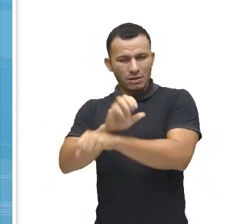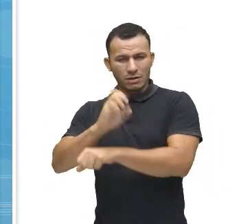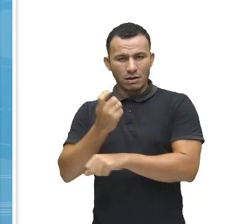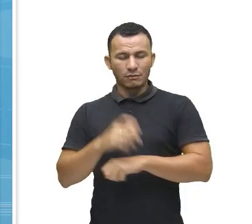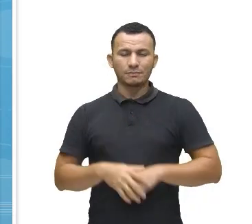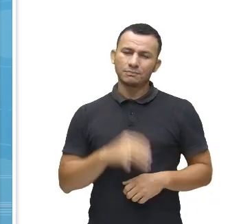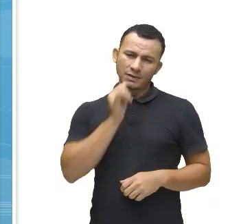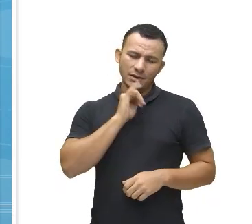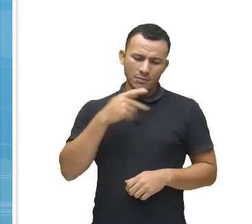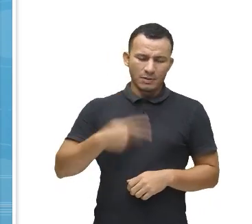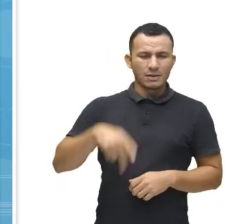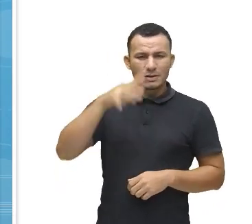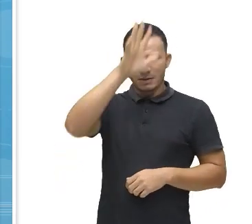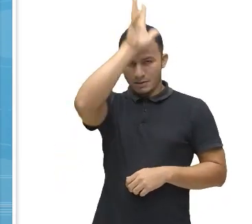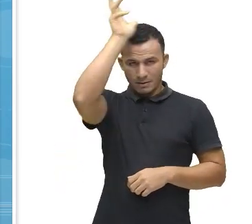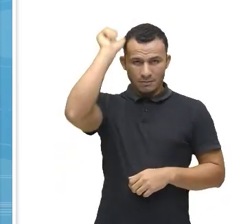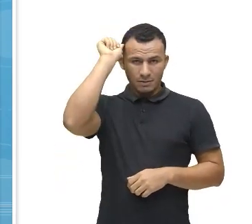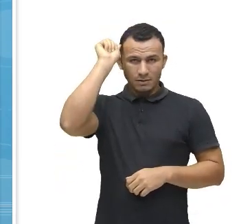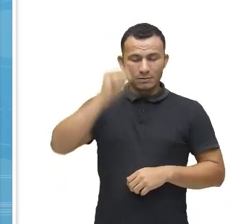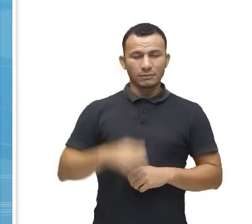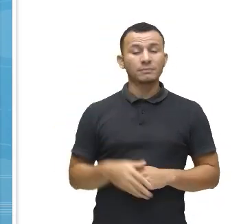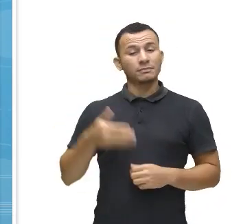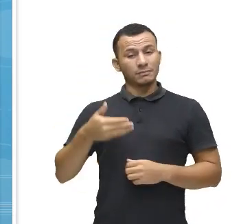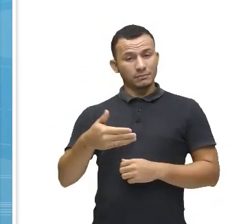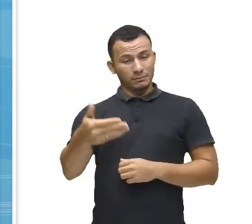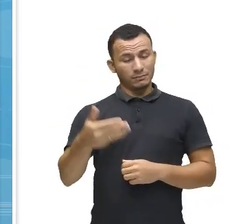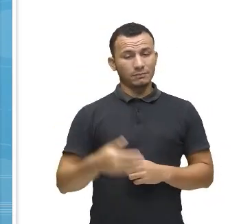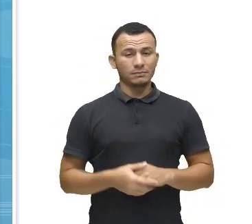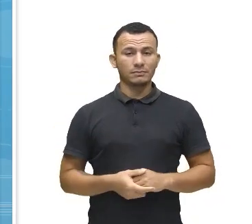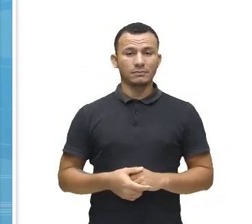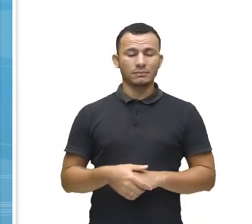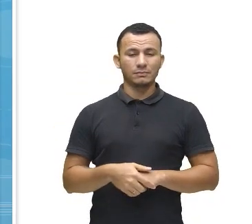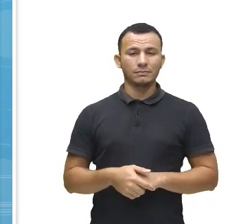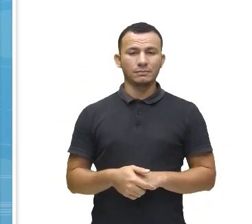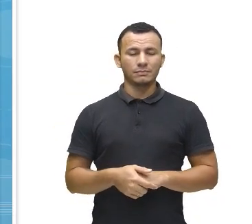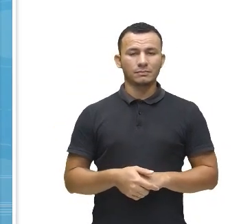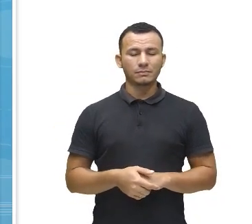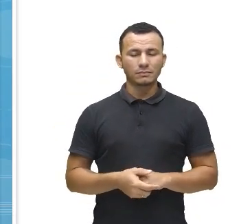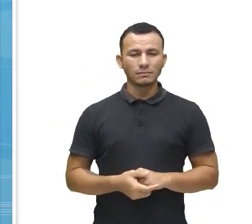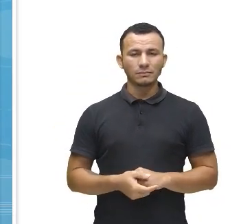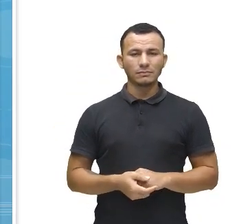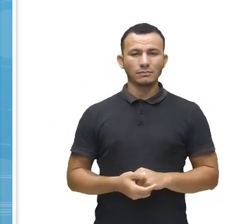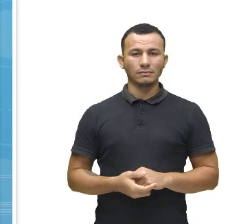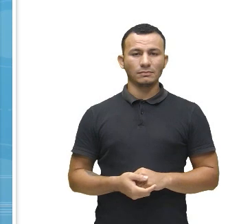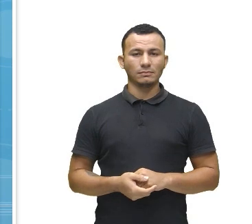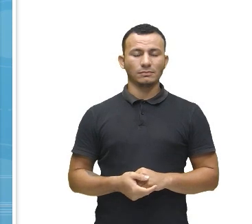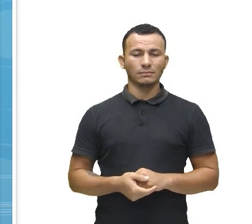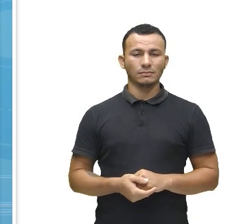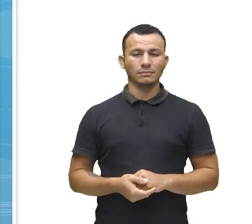região. Ok, gente? Vamos lá adiante para a gente entender o que a gente está falando.